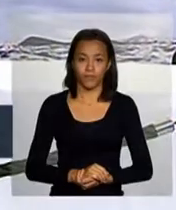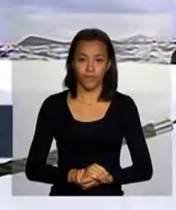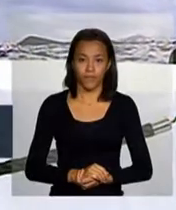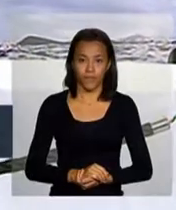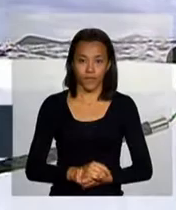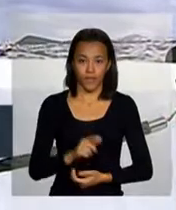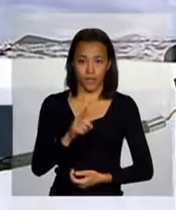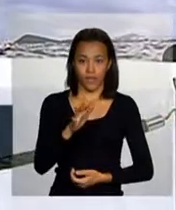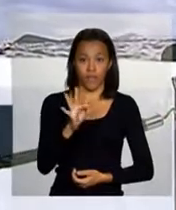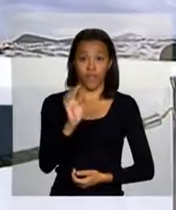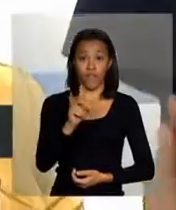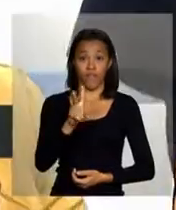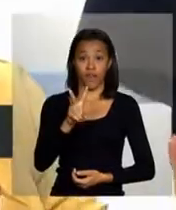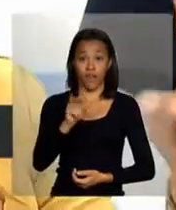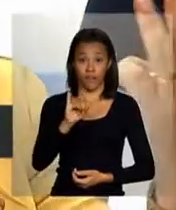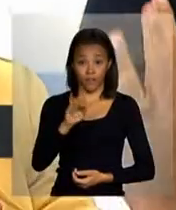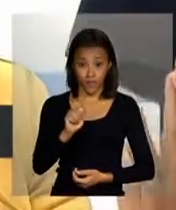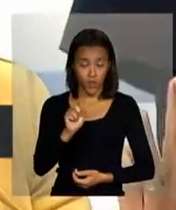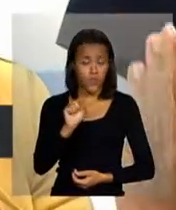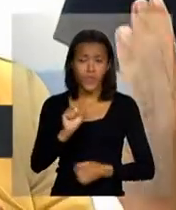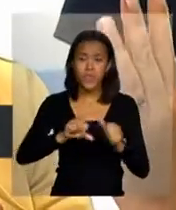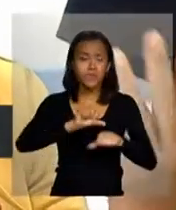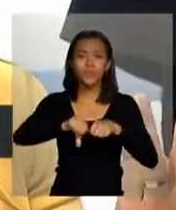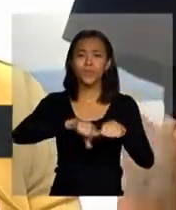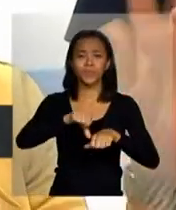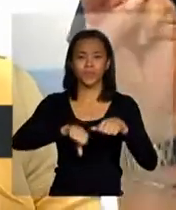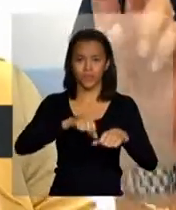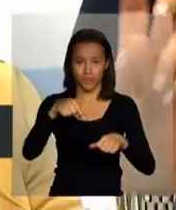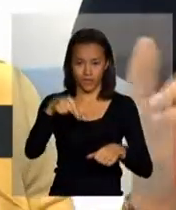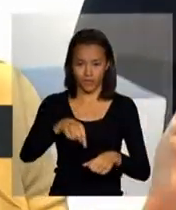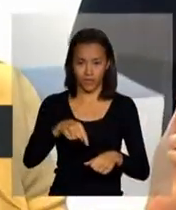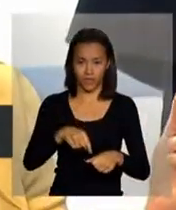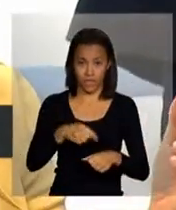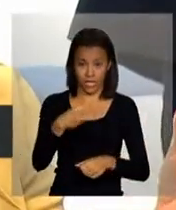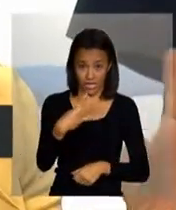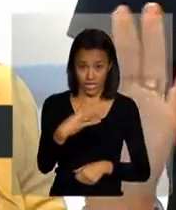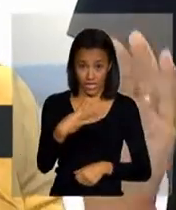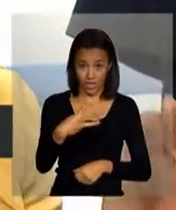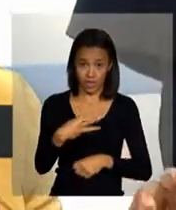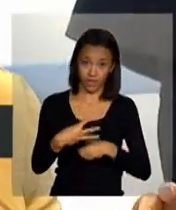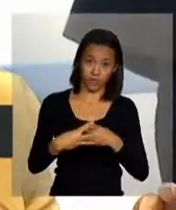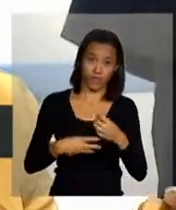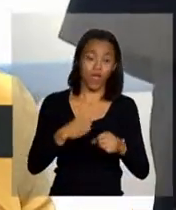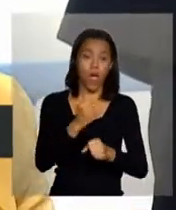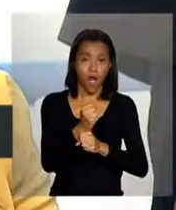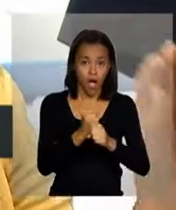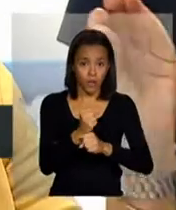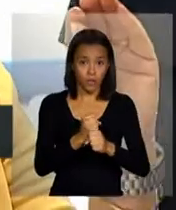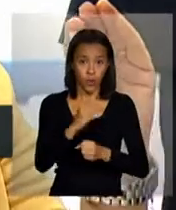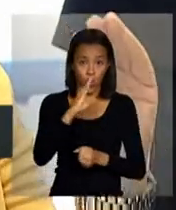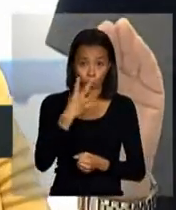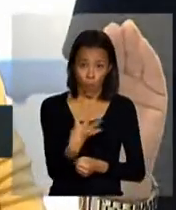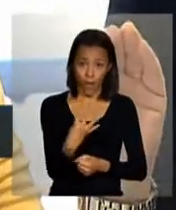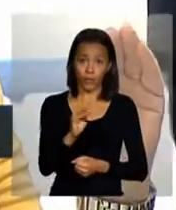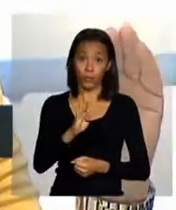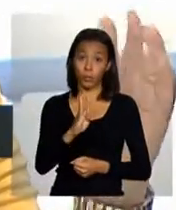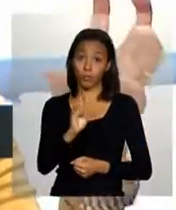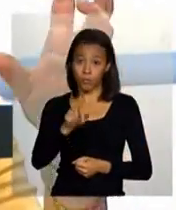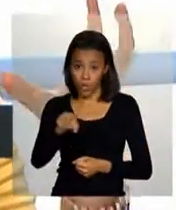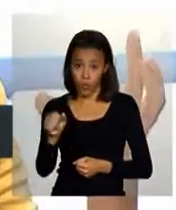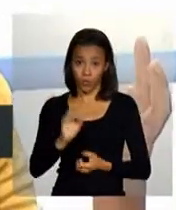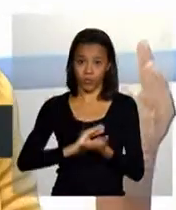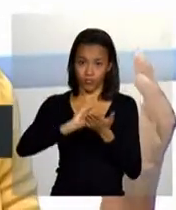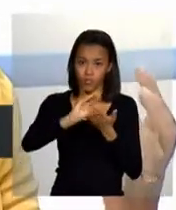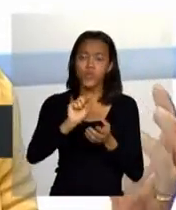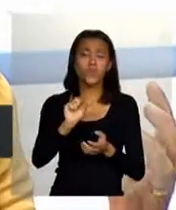Eu queria perguntar para o senhor, o que muda, então? São os próximos três anos, 2 anos e meio, 4 bilhões de investimento. O